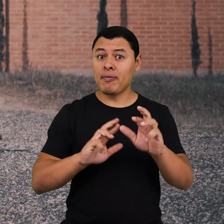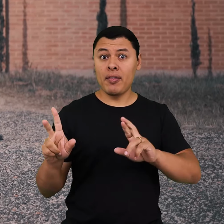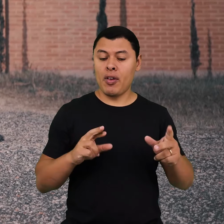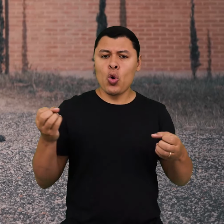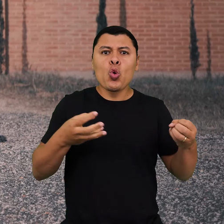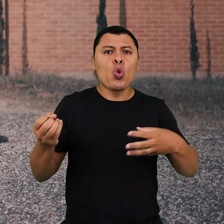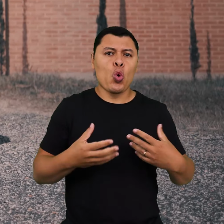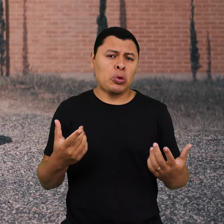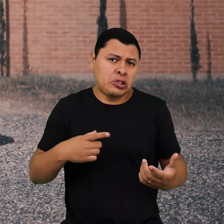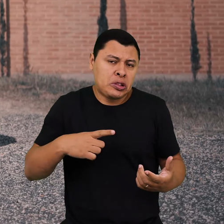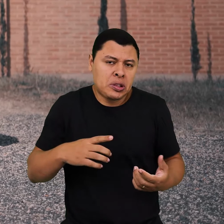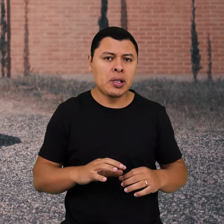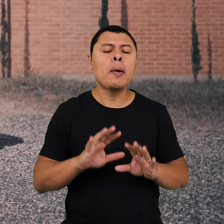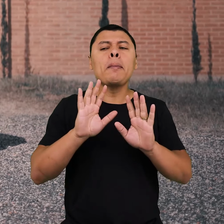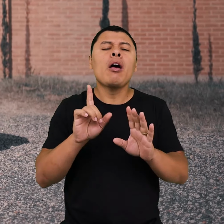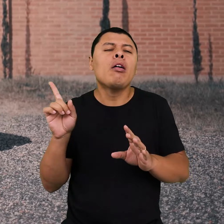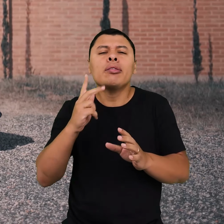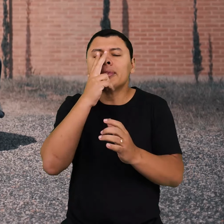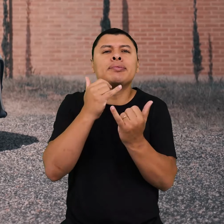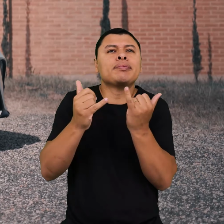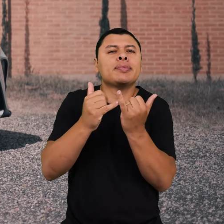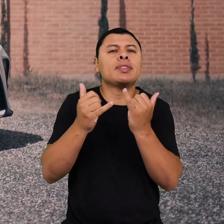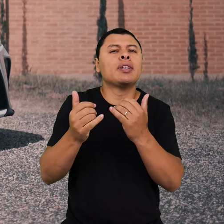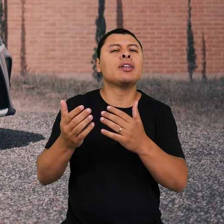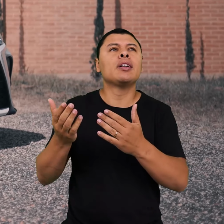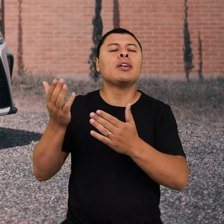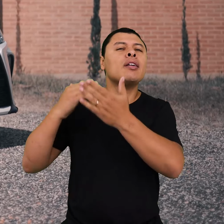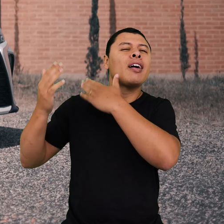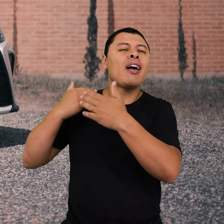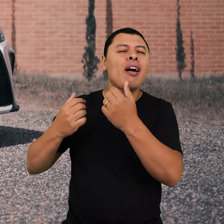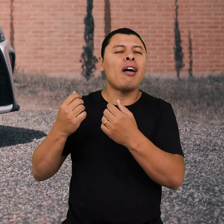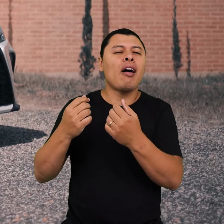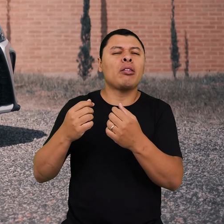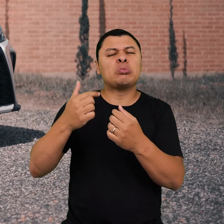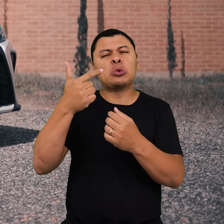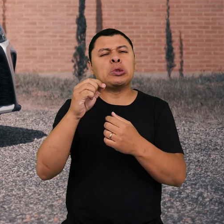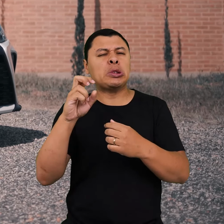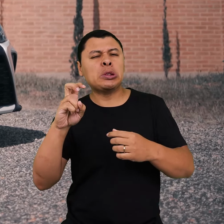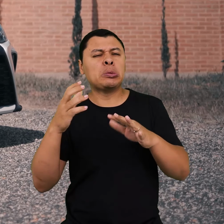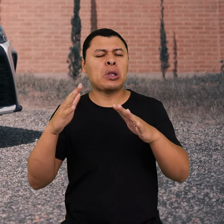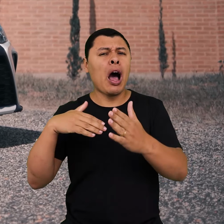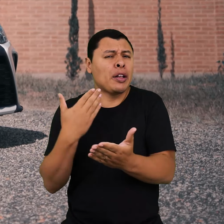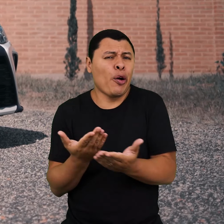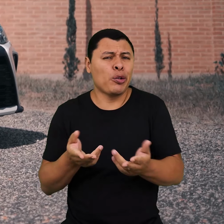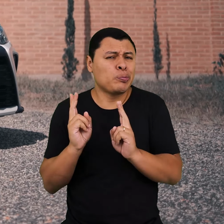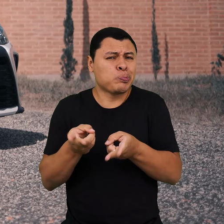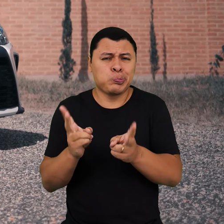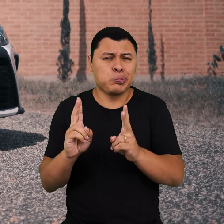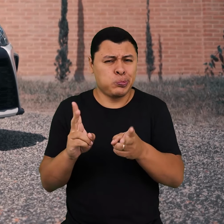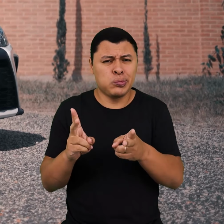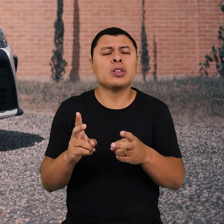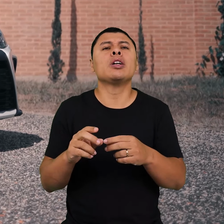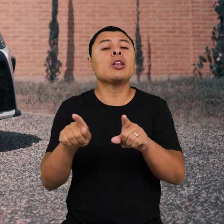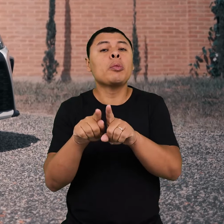mas basicamente é a mesma geração, não teve uma mudança de plataforma, nem mesmo de conjunto mecânico. É o mesmo carro que foi lançado aqui